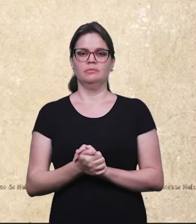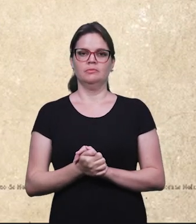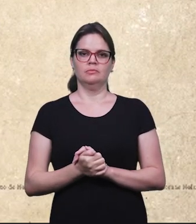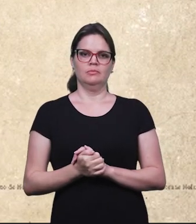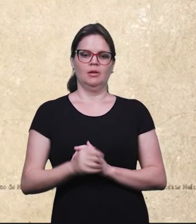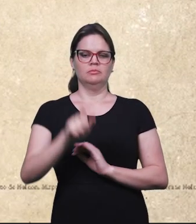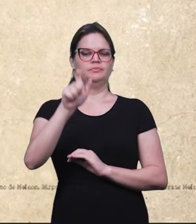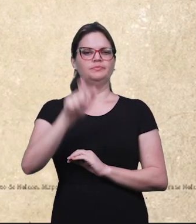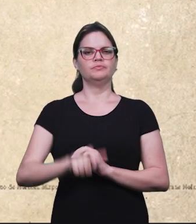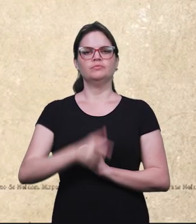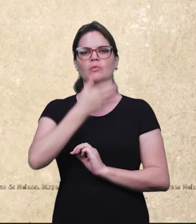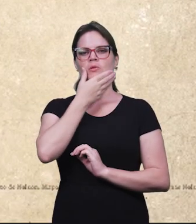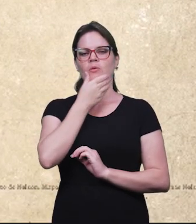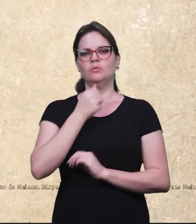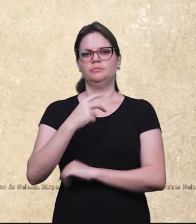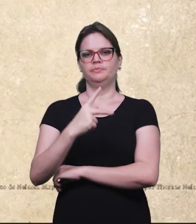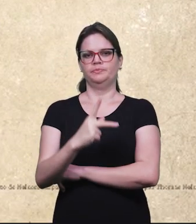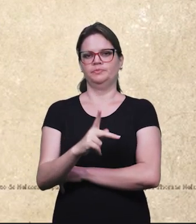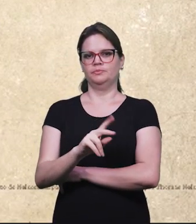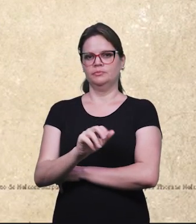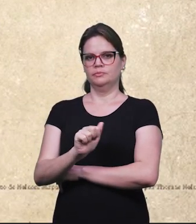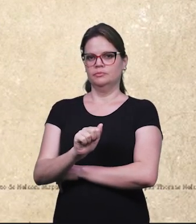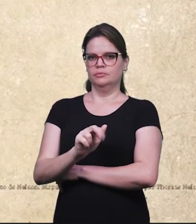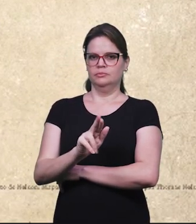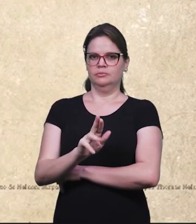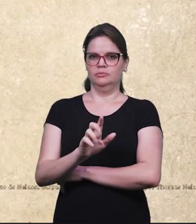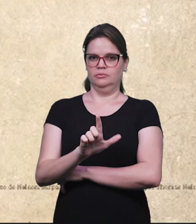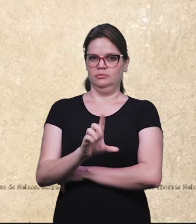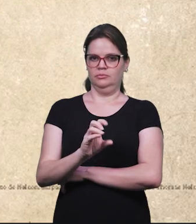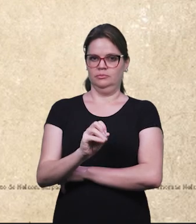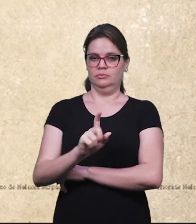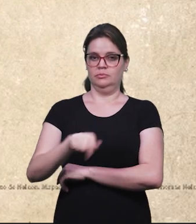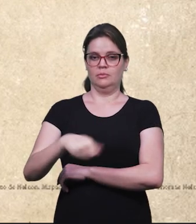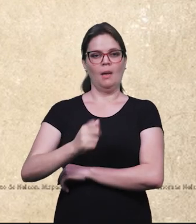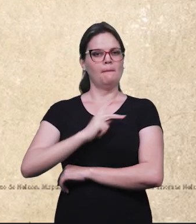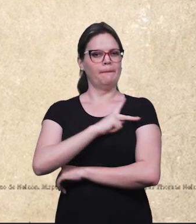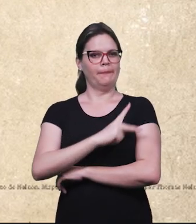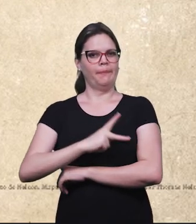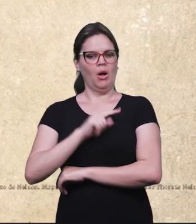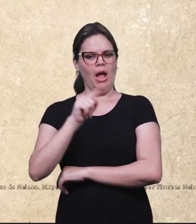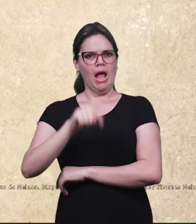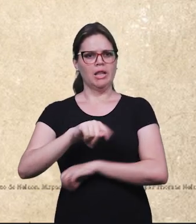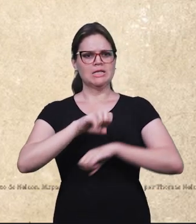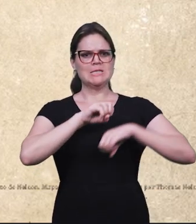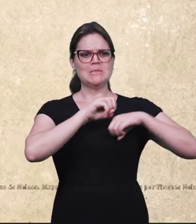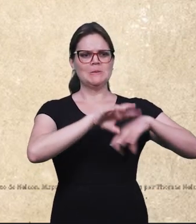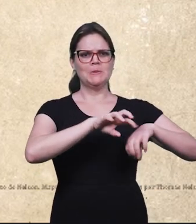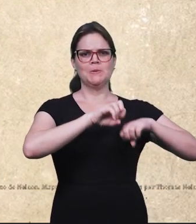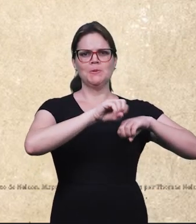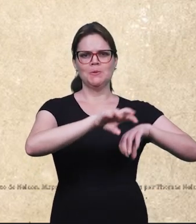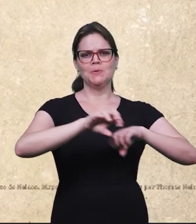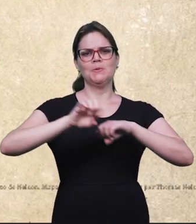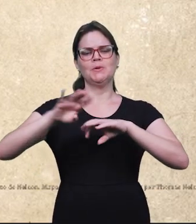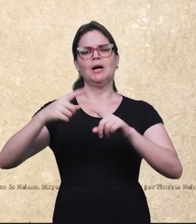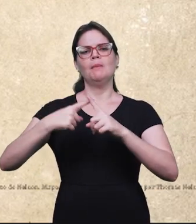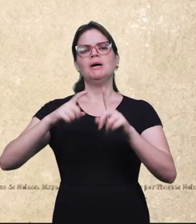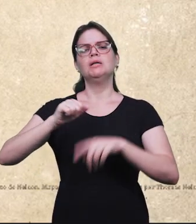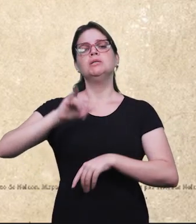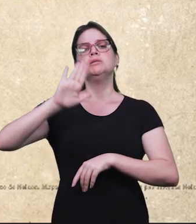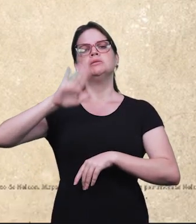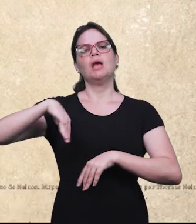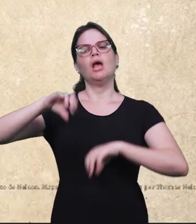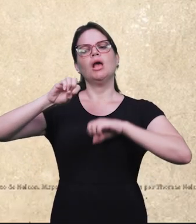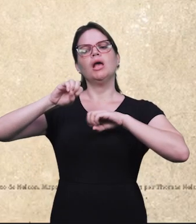Espírito. E nós vamos identificar nessas 13 cartas uma